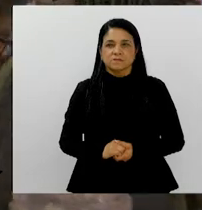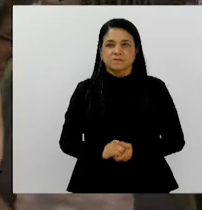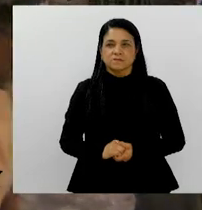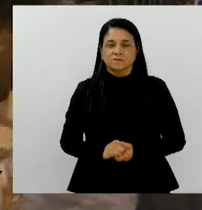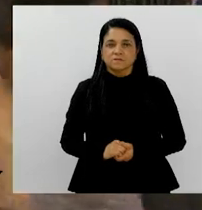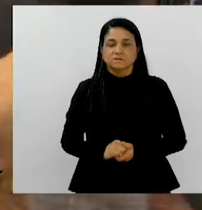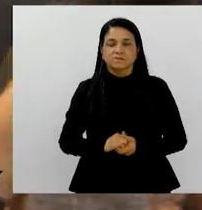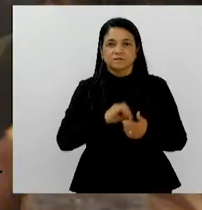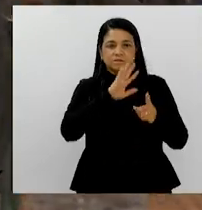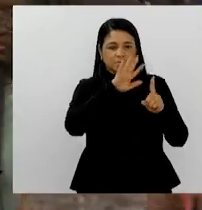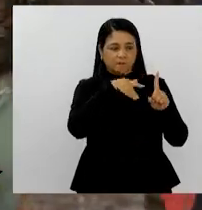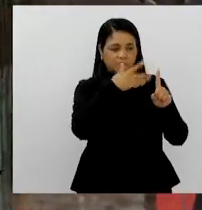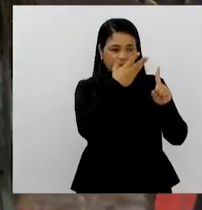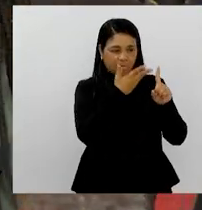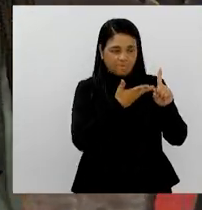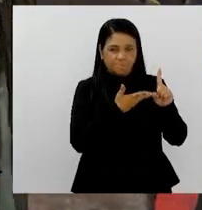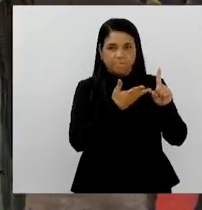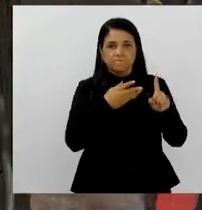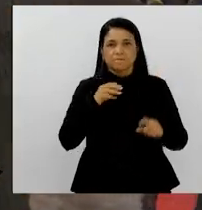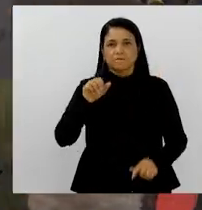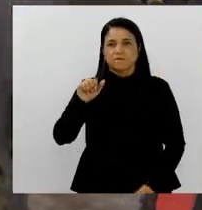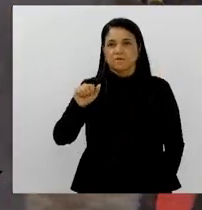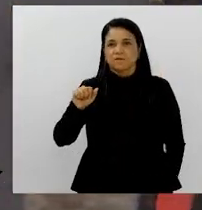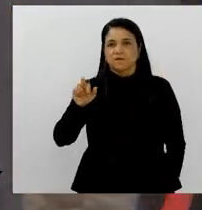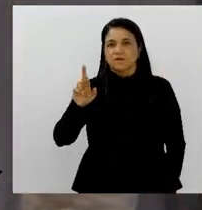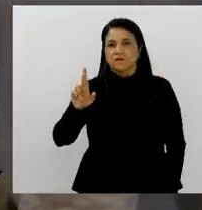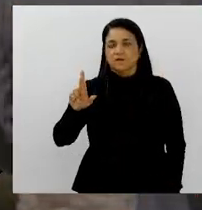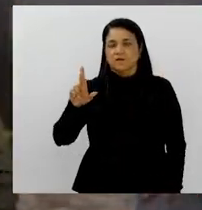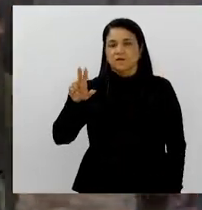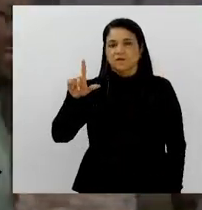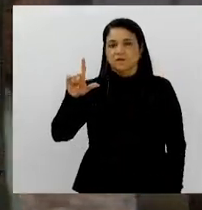Próximo agraciado, Arlene de Catendê.